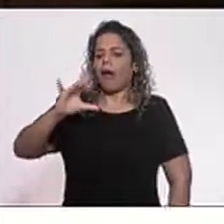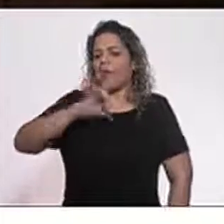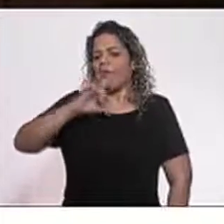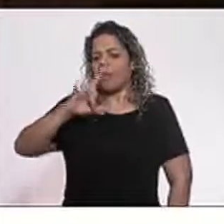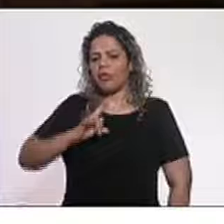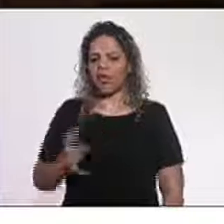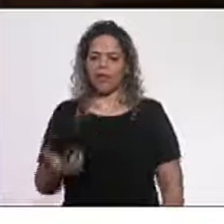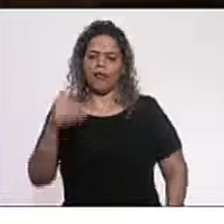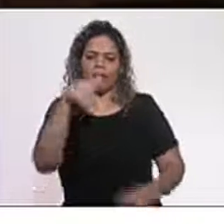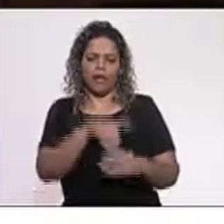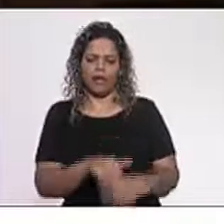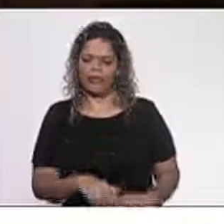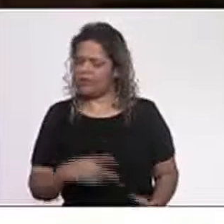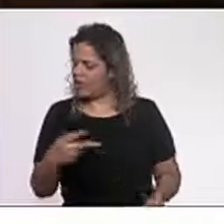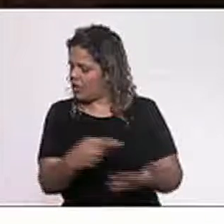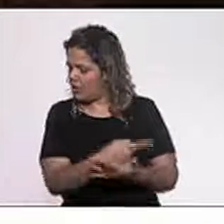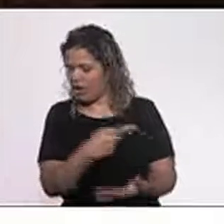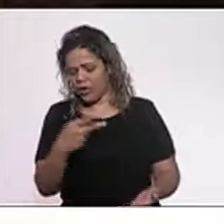meu valor. Está errado.